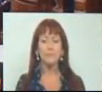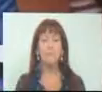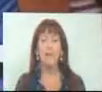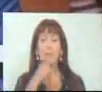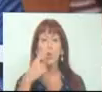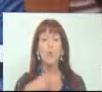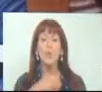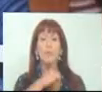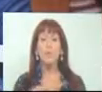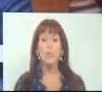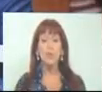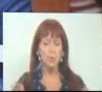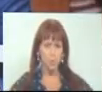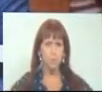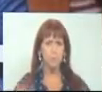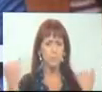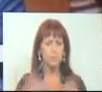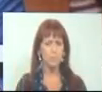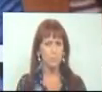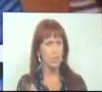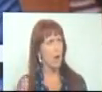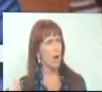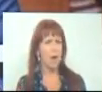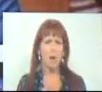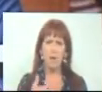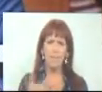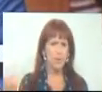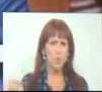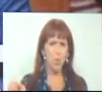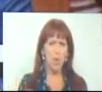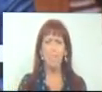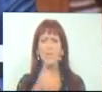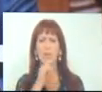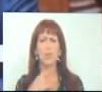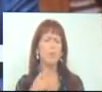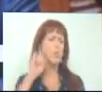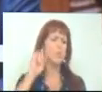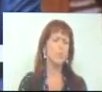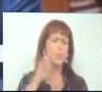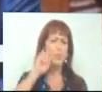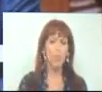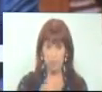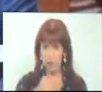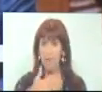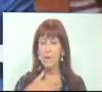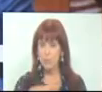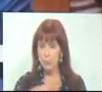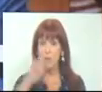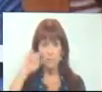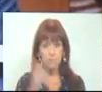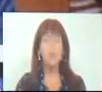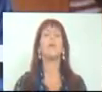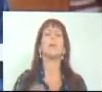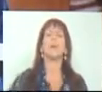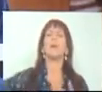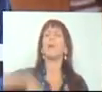Uma medida que vai permitir aliviar as restrições de liquidez destas empresas. Uma medida muito reclamada pelas empresas portuguesas